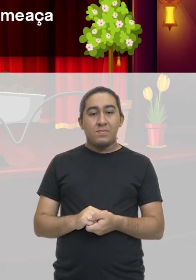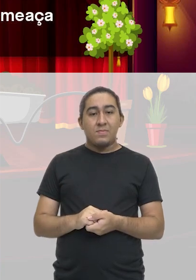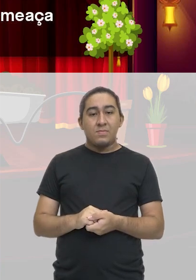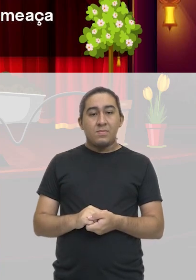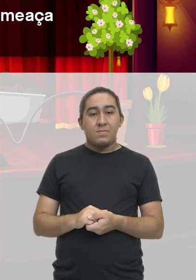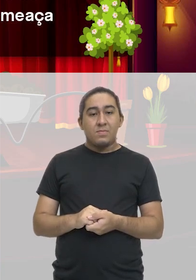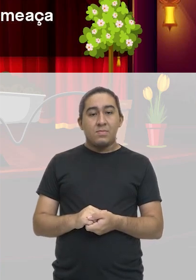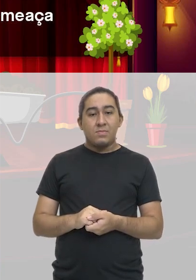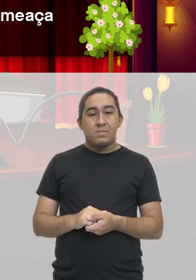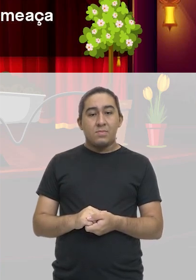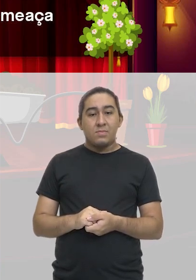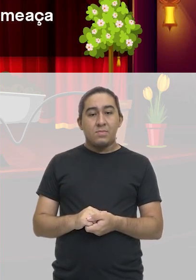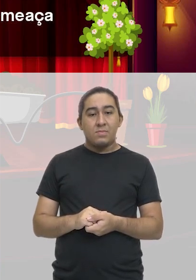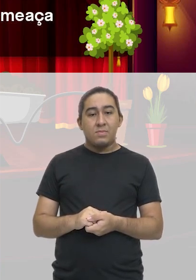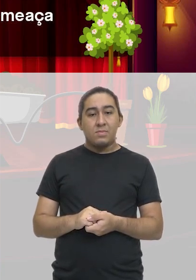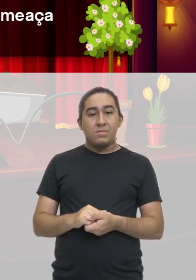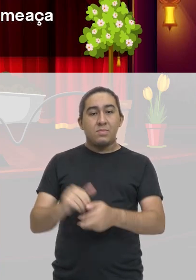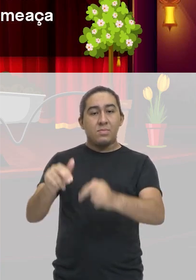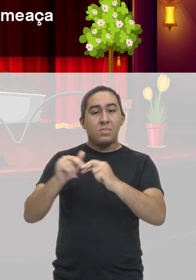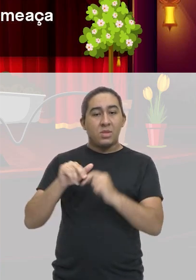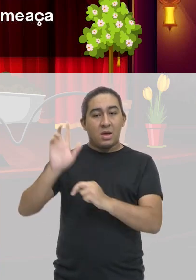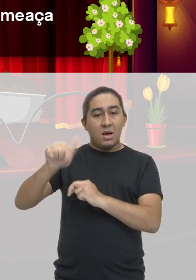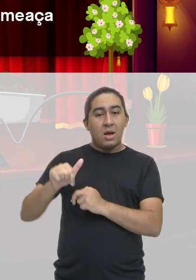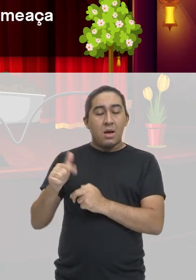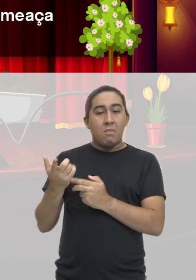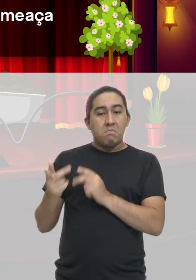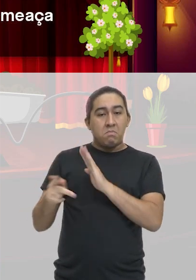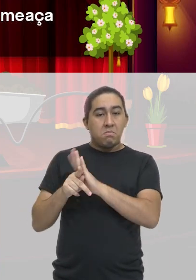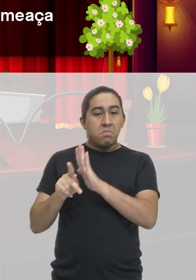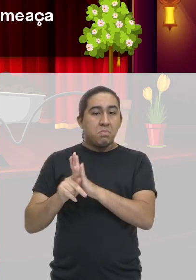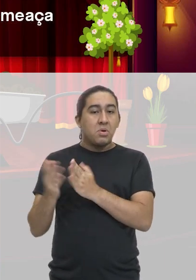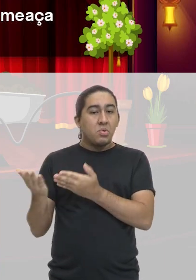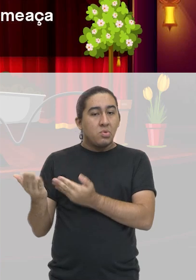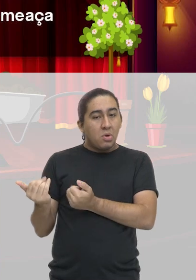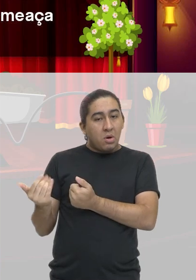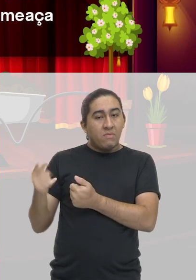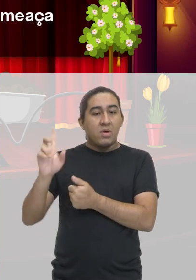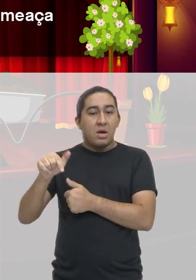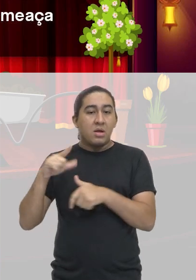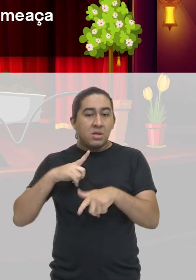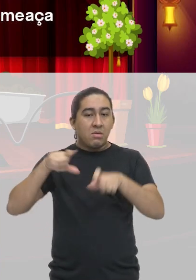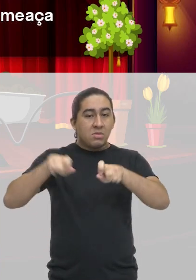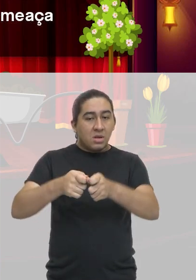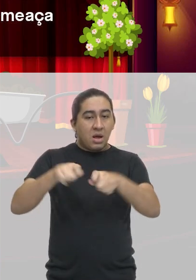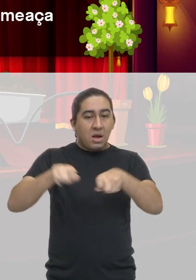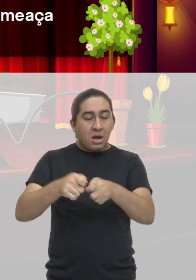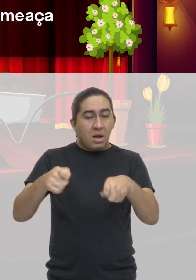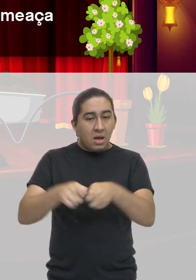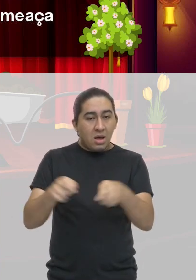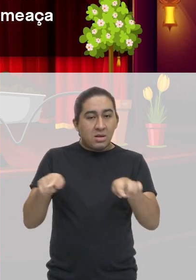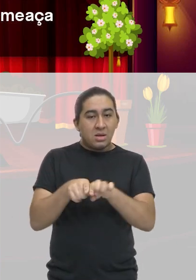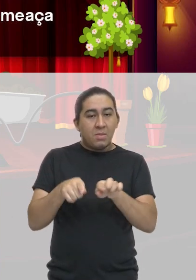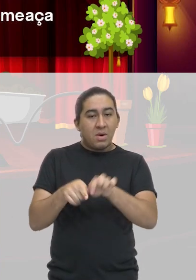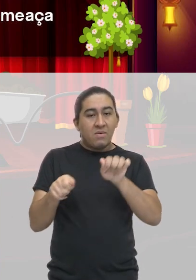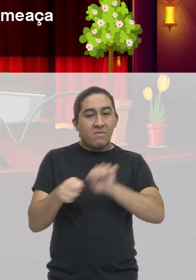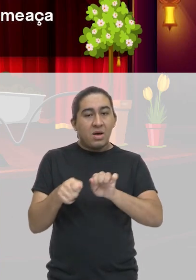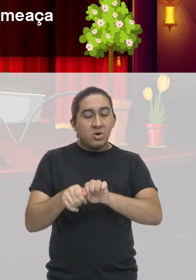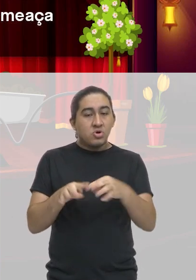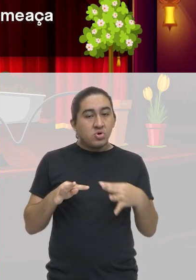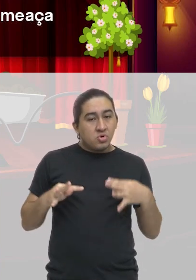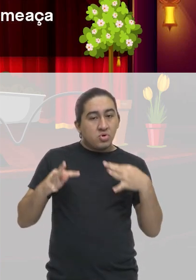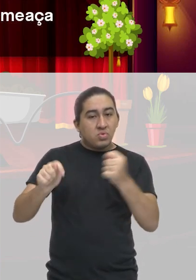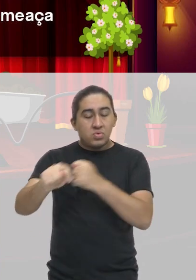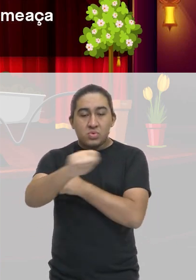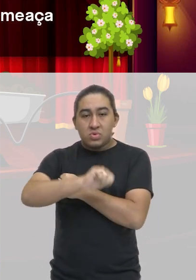ela é a protagonista da história, é uma jovem que possui um tear mágico, como o qual tece tudo ao seu